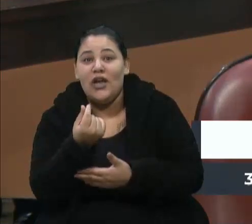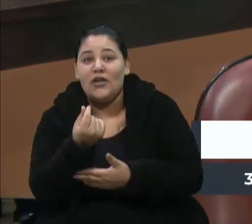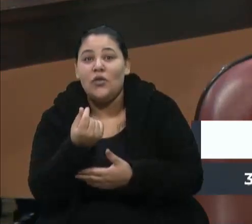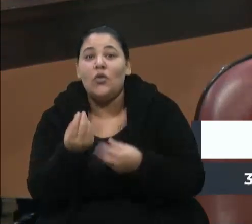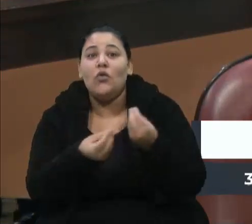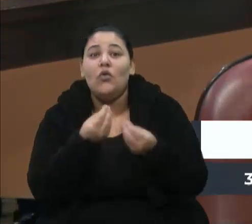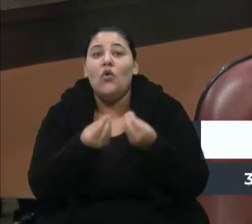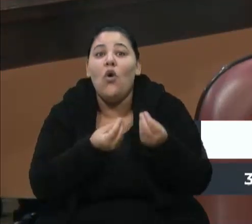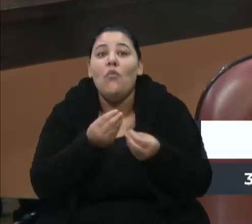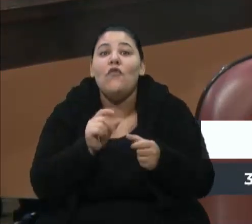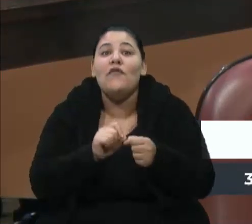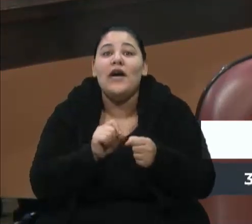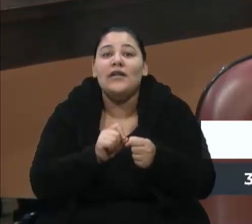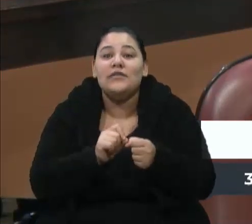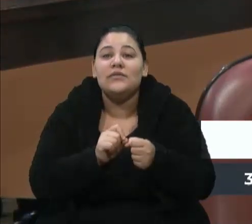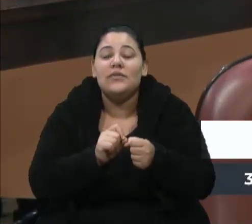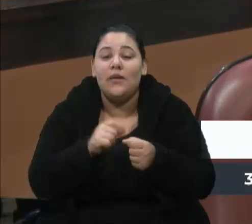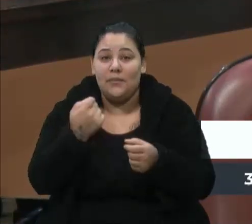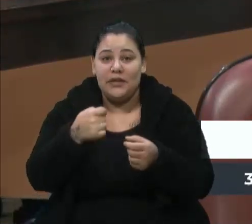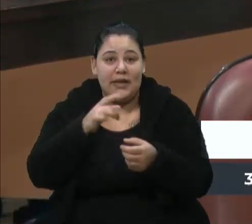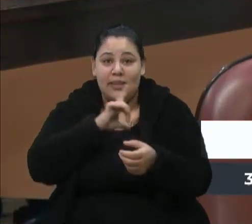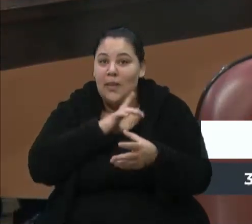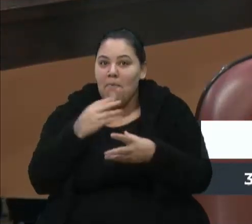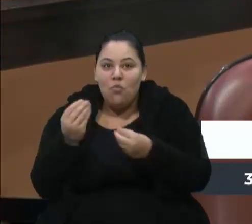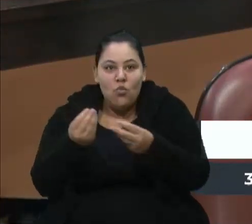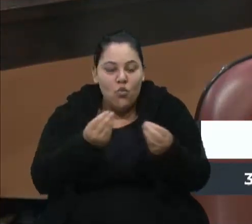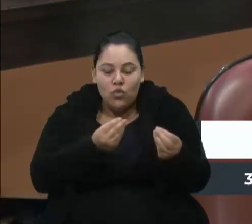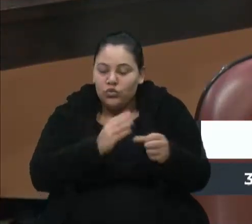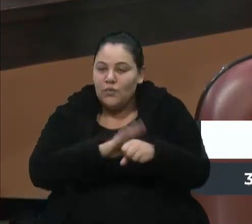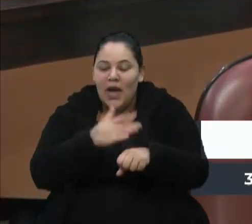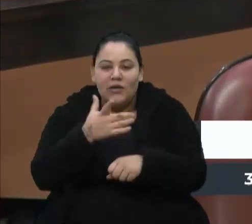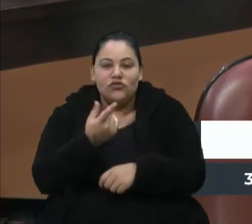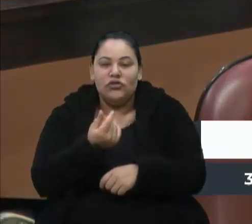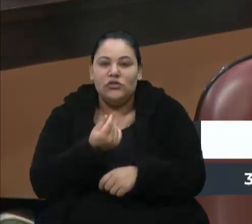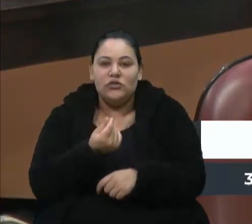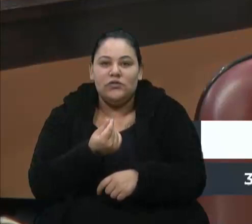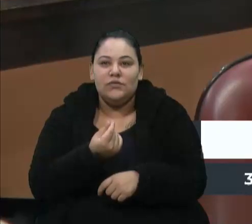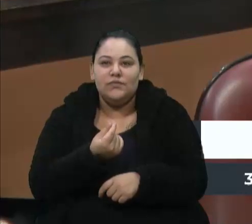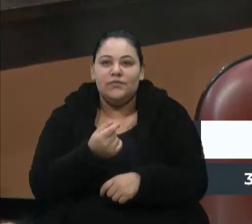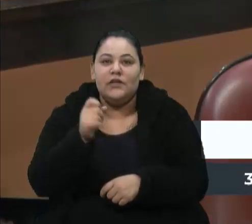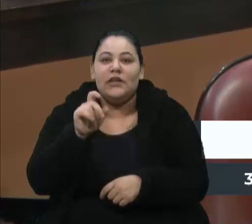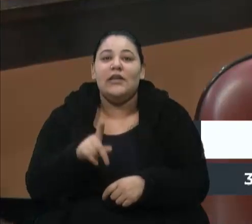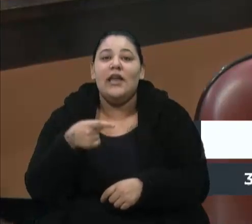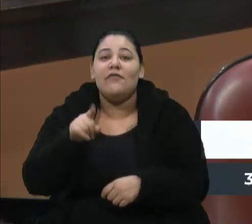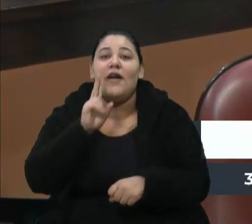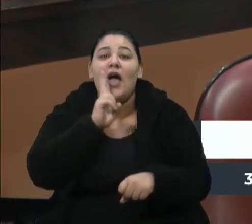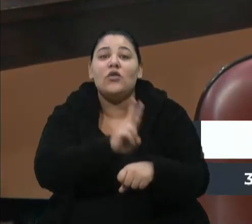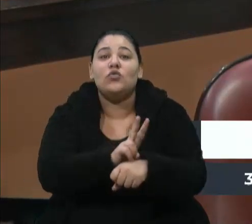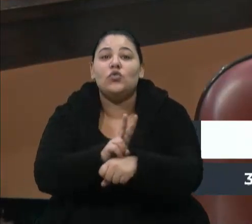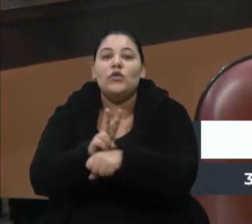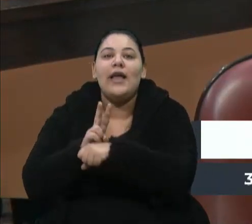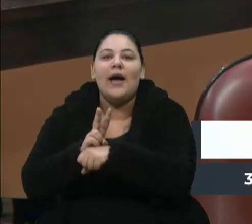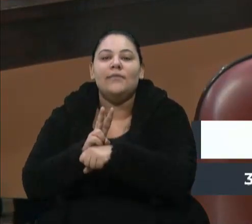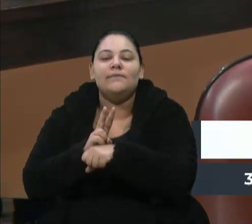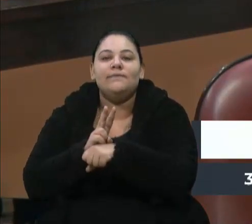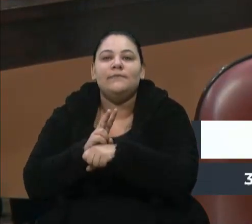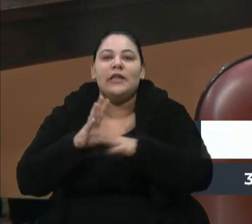que ter muito mais para acabar com isso. Mas pior que isso, quem vai cuidar da zeladoria da